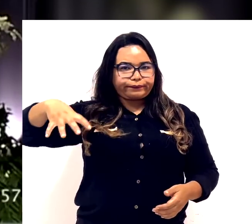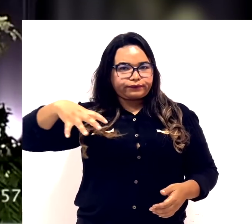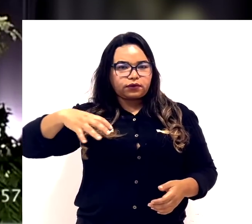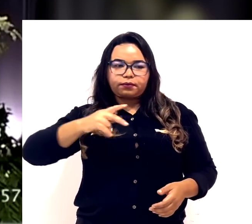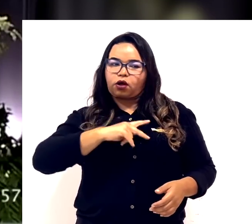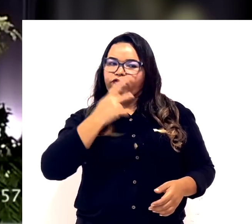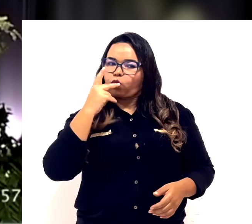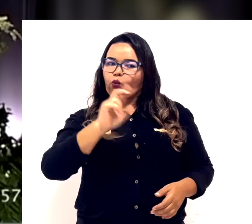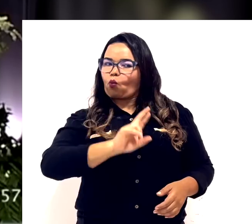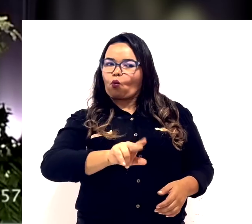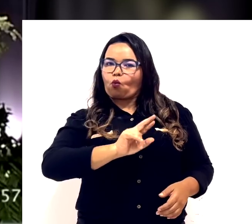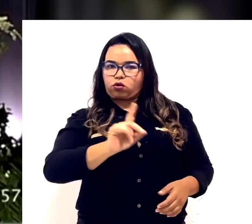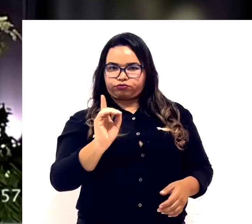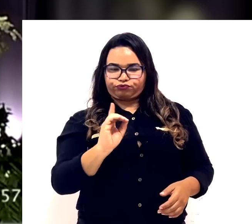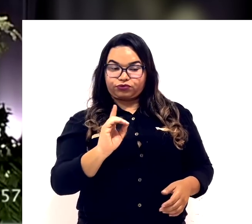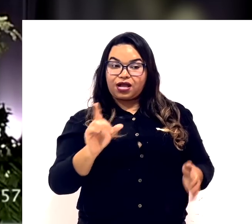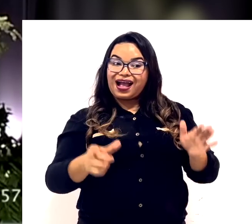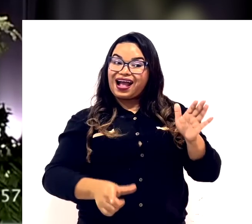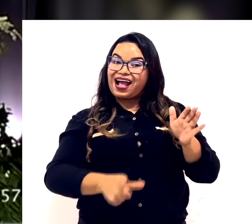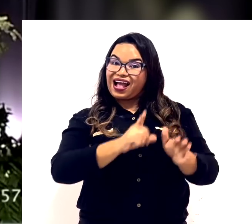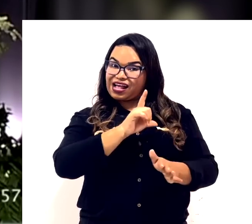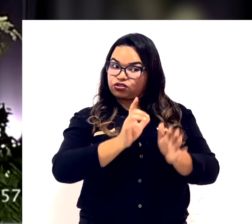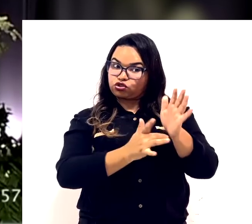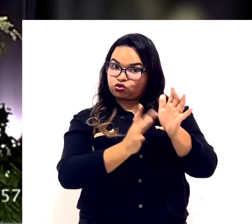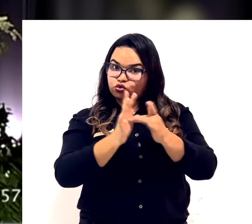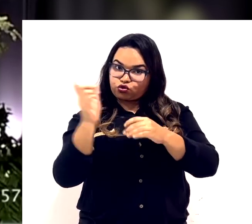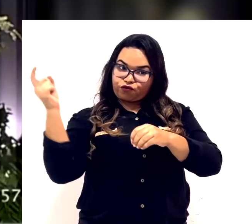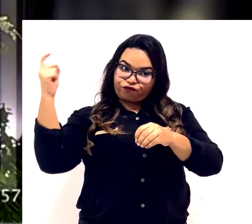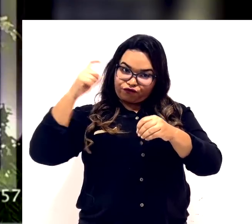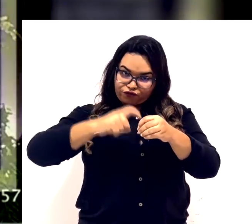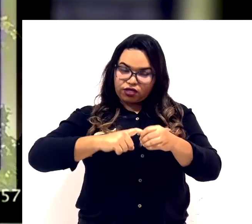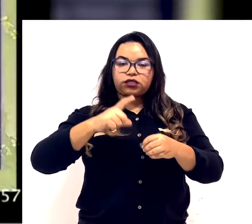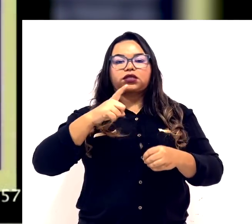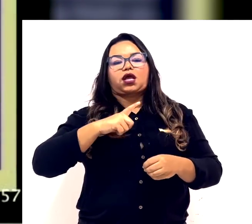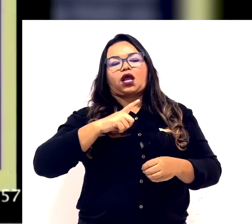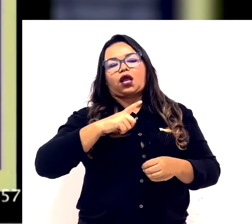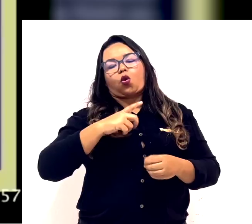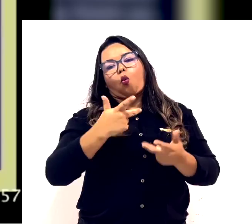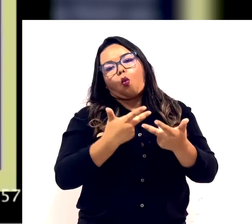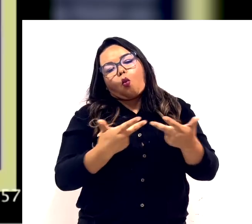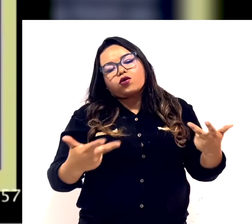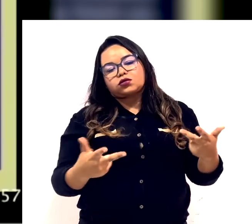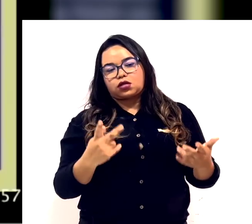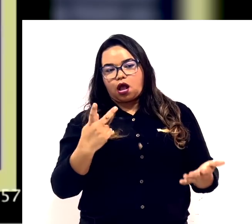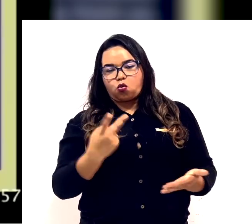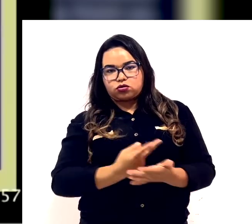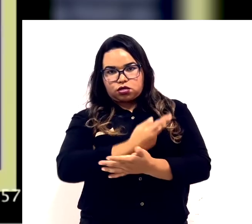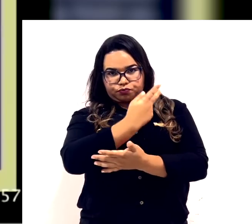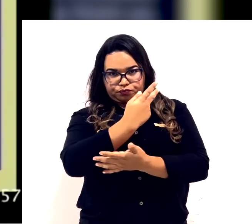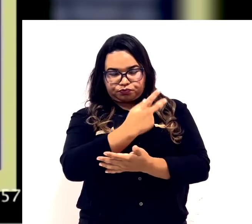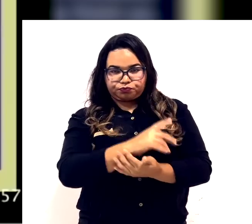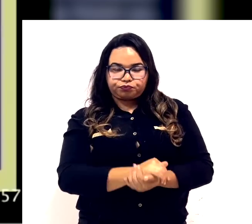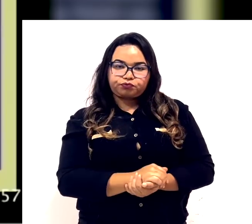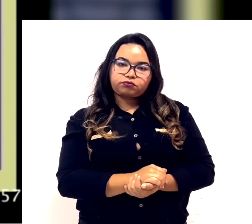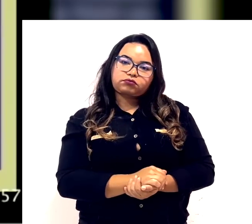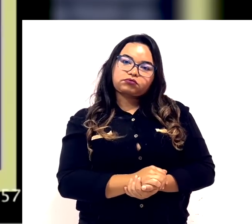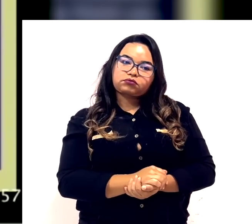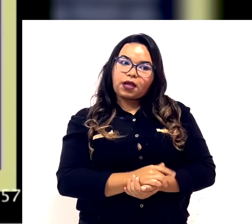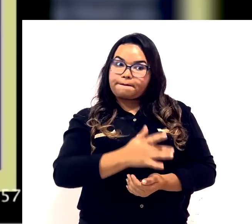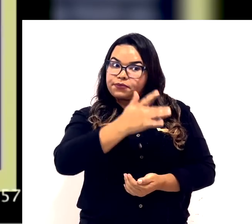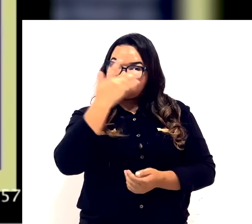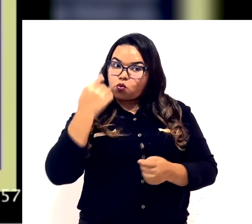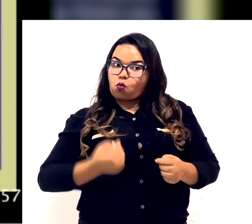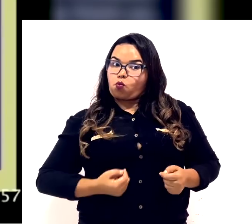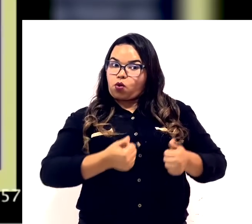acontecer primeiro. Portanto, o dia de Cristo não chegar ainda. Ninguém de maneira alguma vos engane, porque não